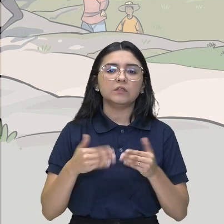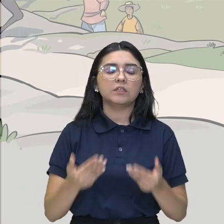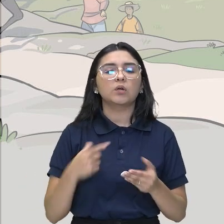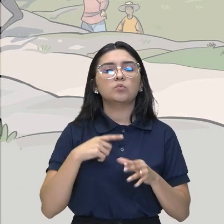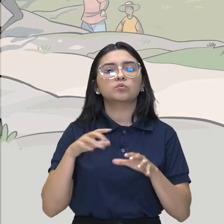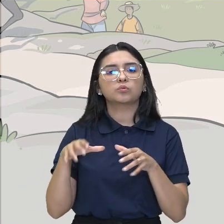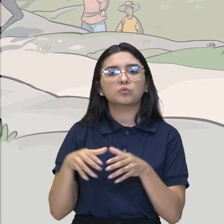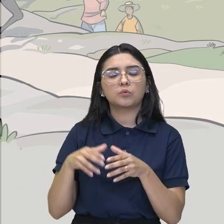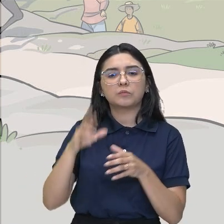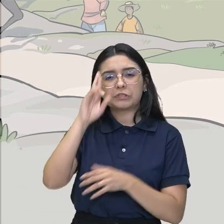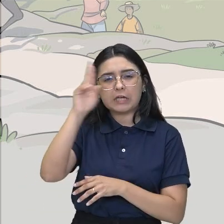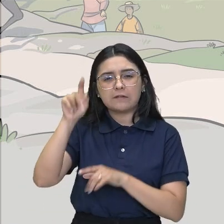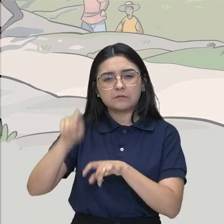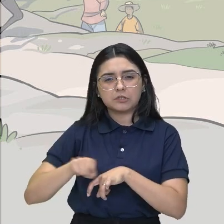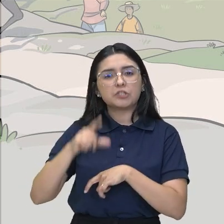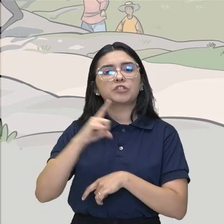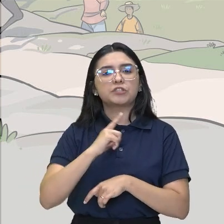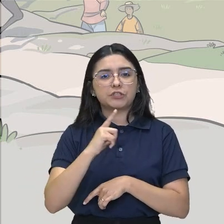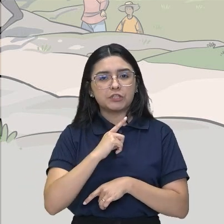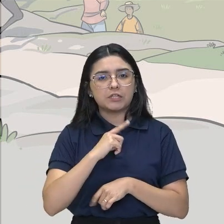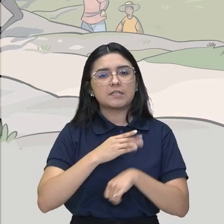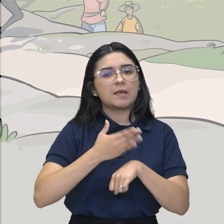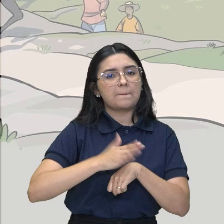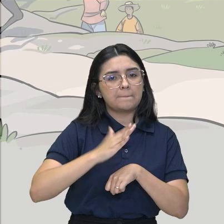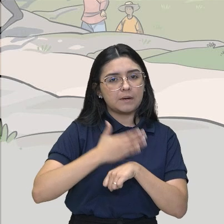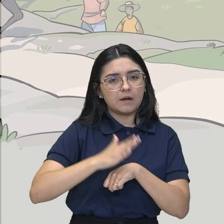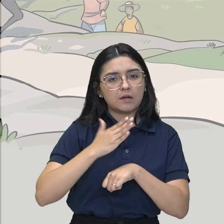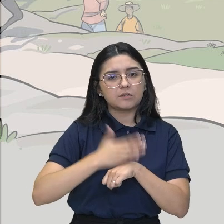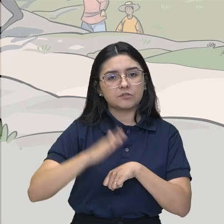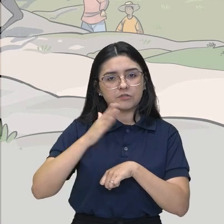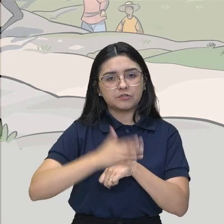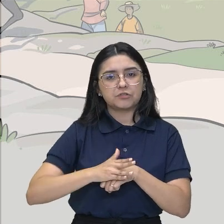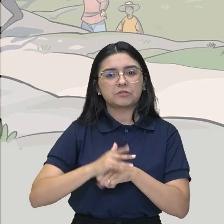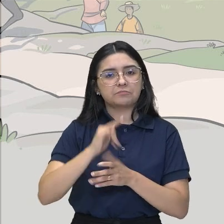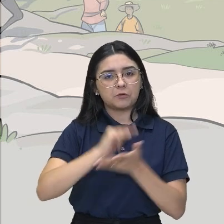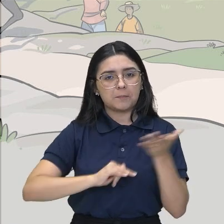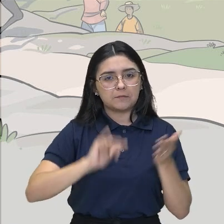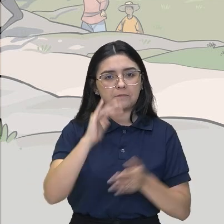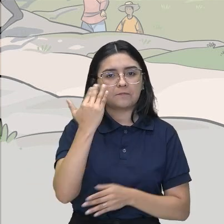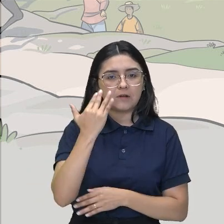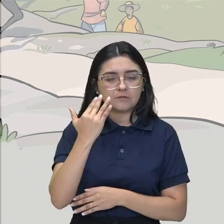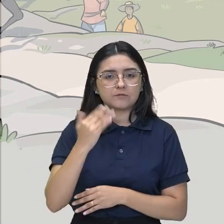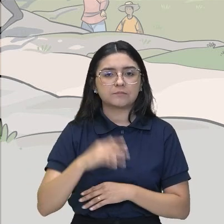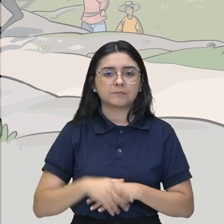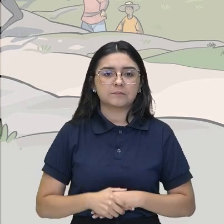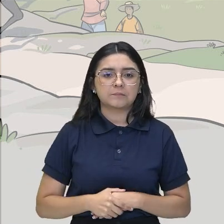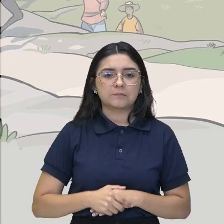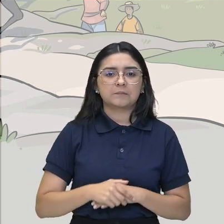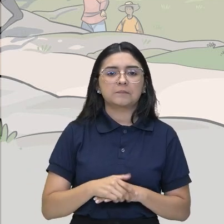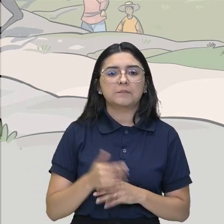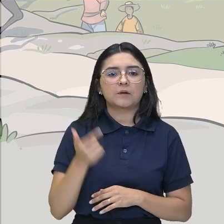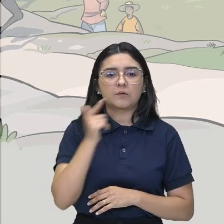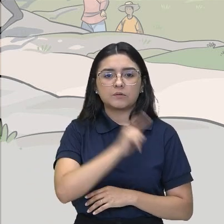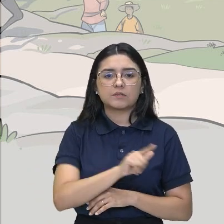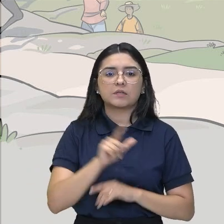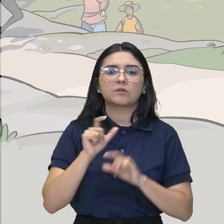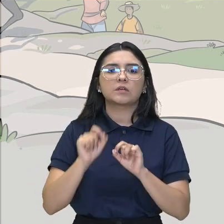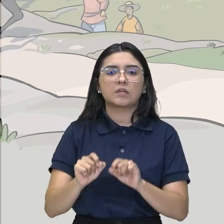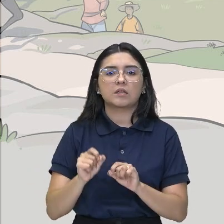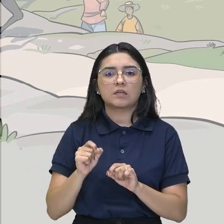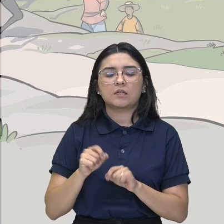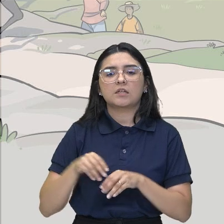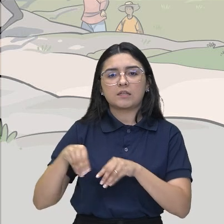daquele momento tinham essa prática no seu escopo ali, basicamente para lhe conferir cada vez